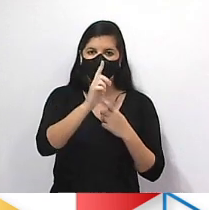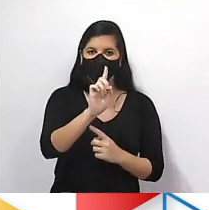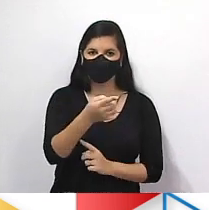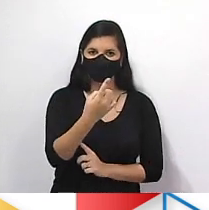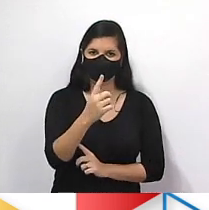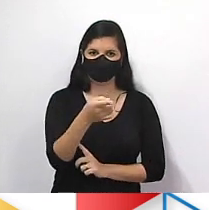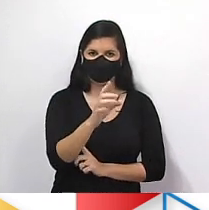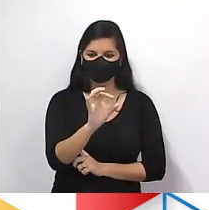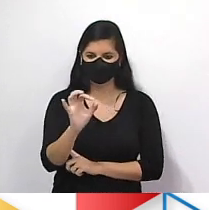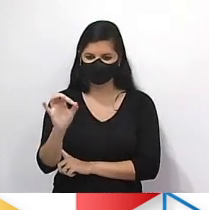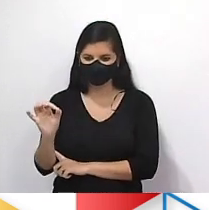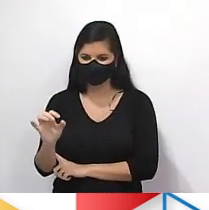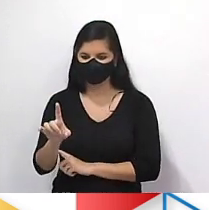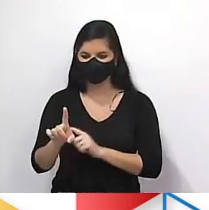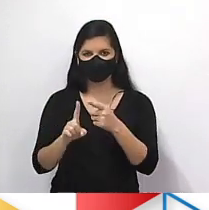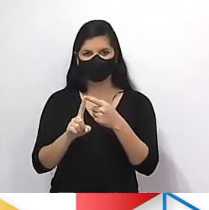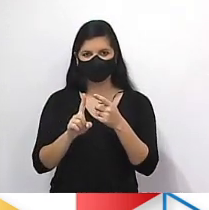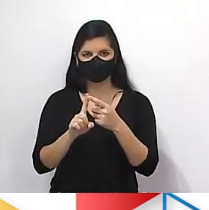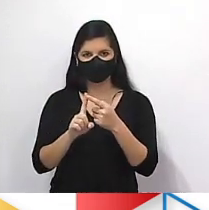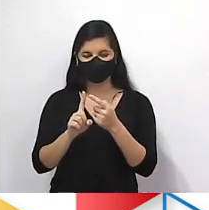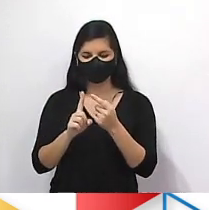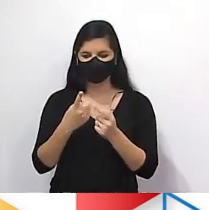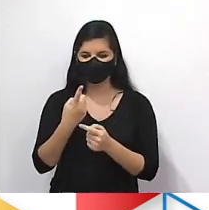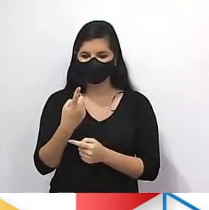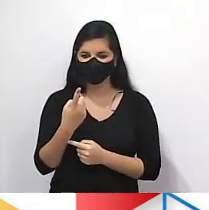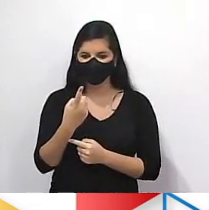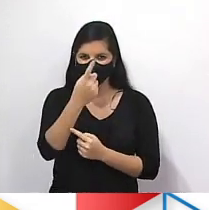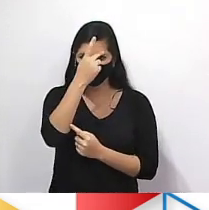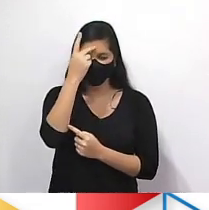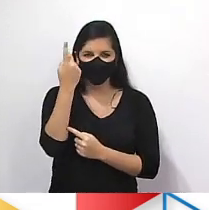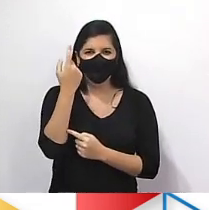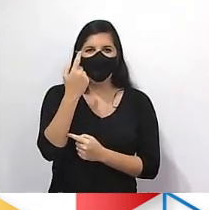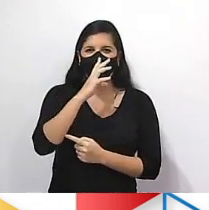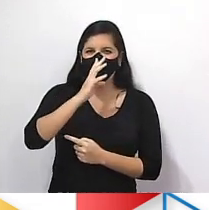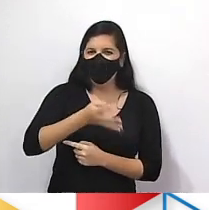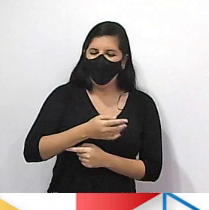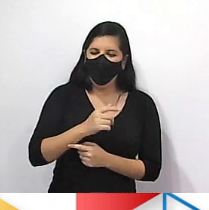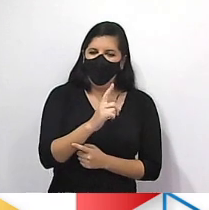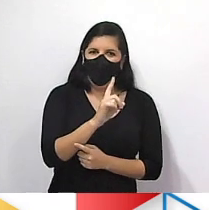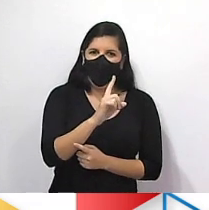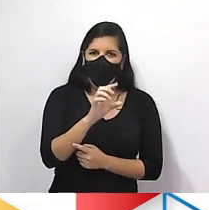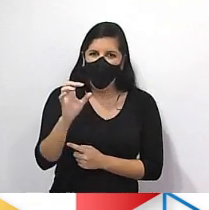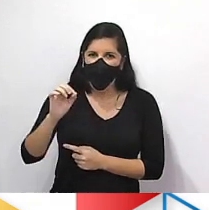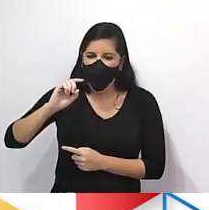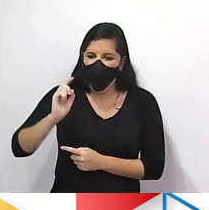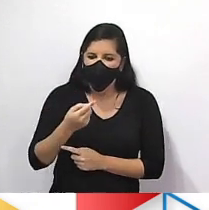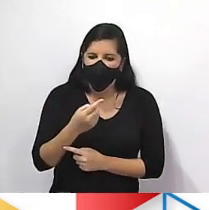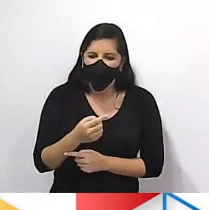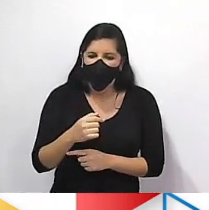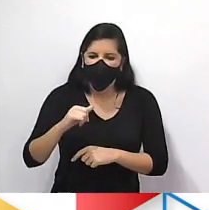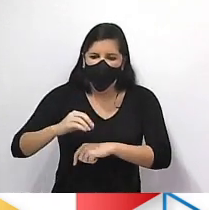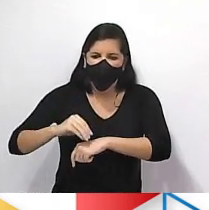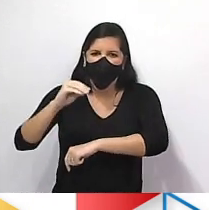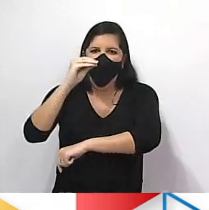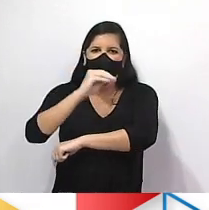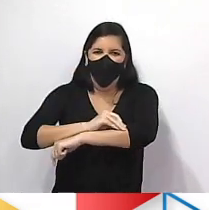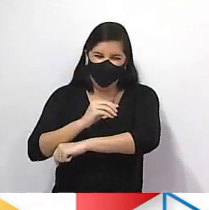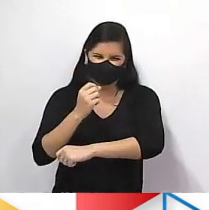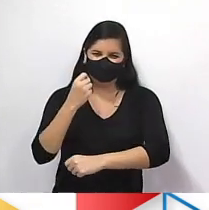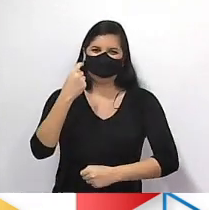1.000, o dedo indicador quando você condenava alguém valendo 10.000, o sapo que era muito raro,